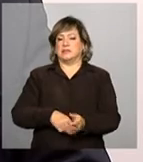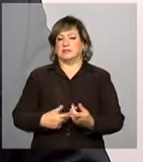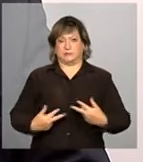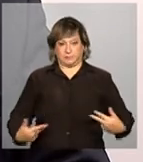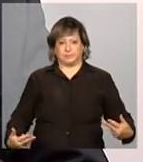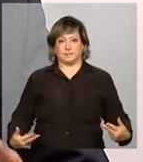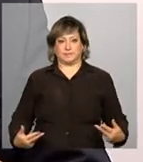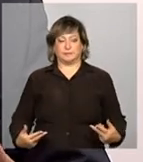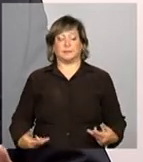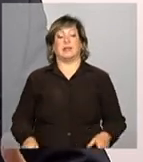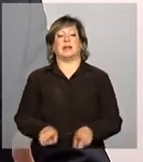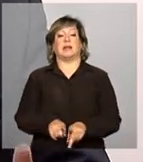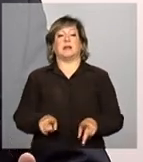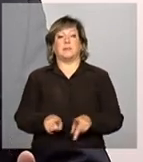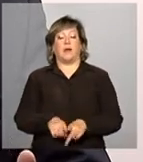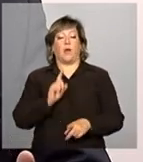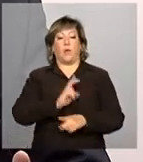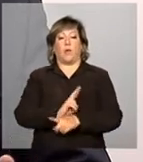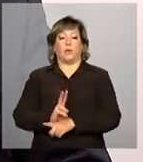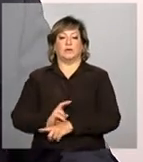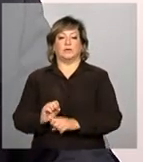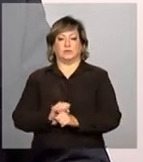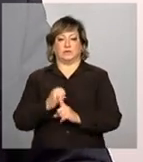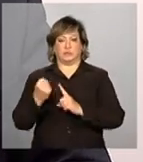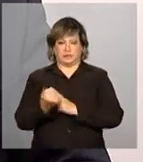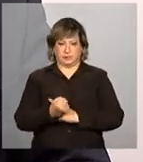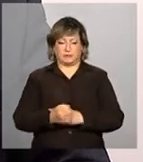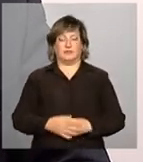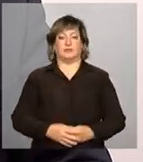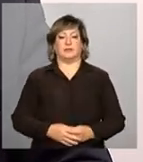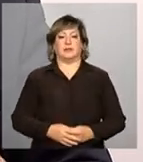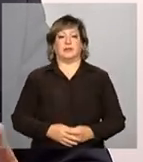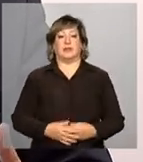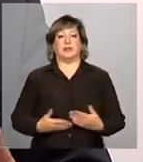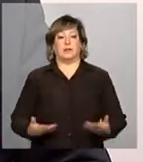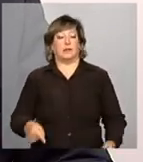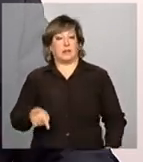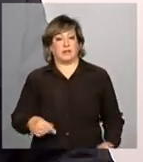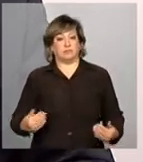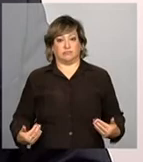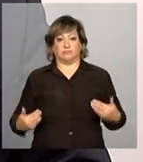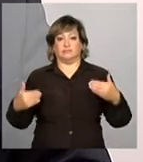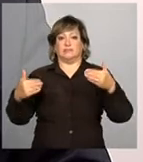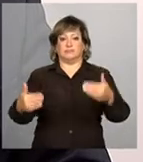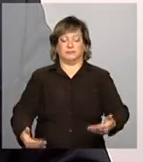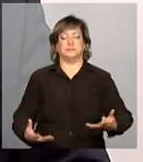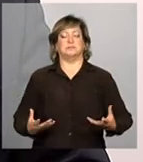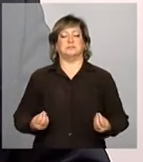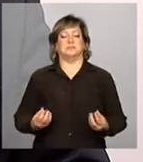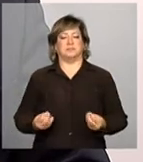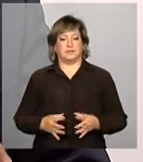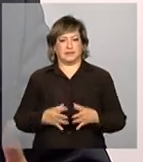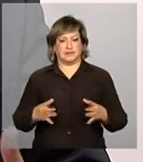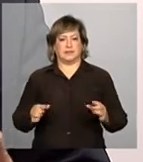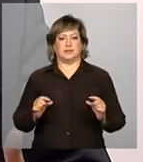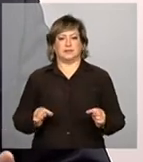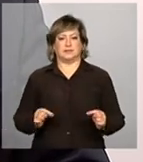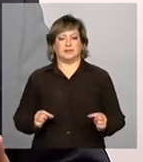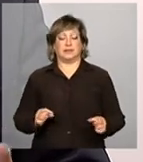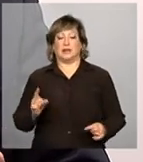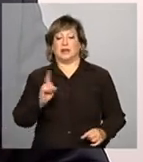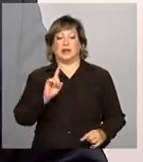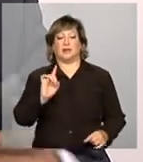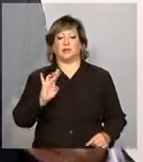e também do controle social né também são um grande avanço não só do